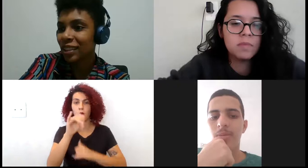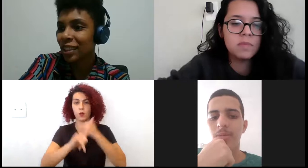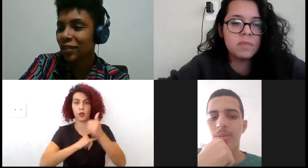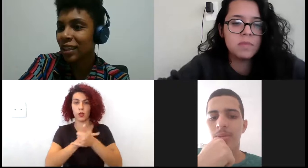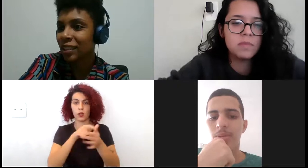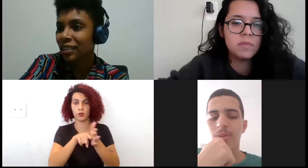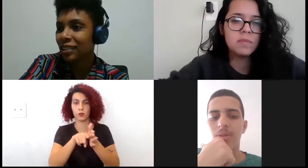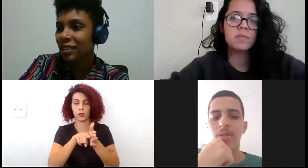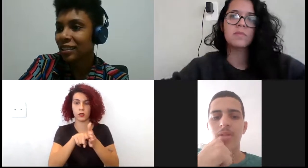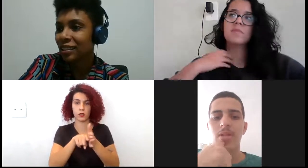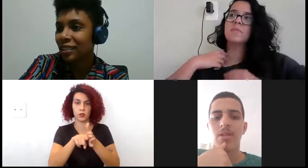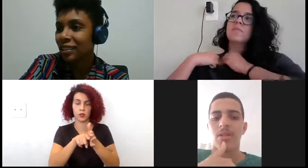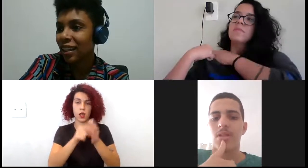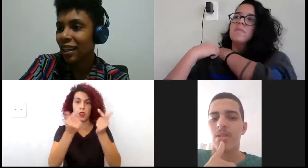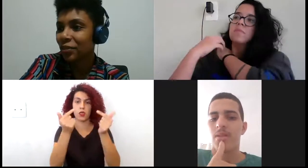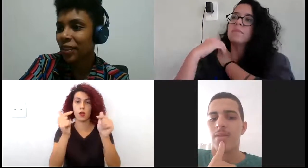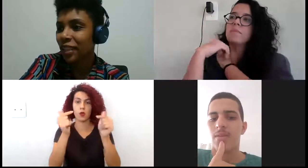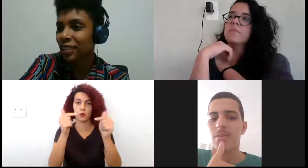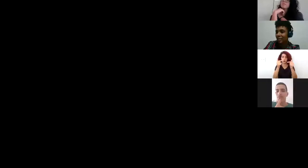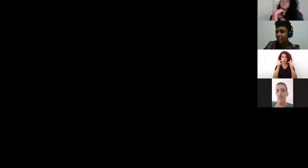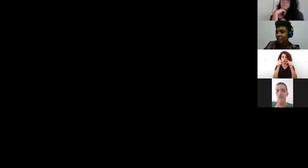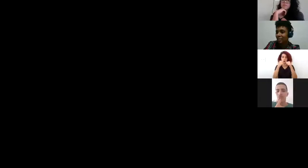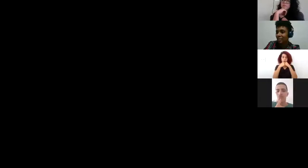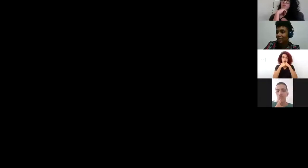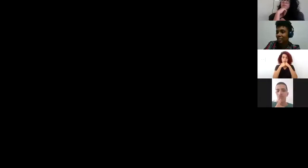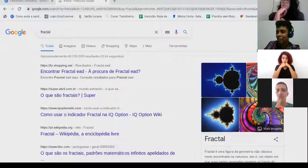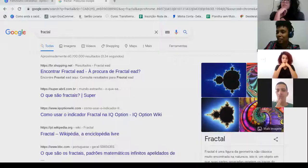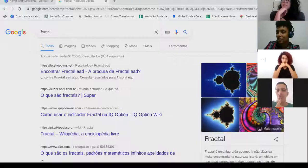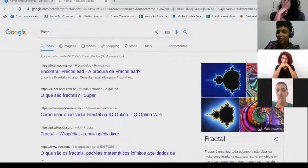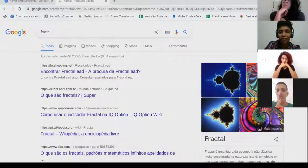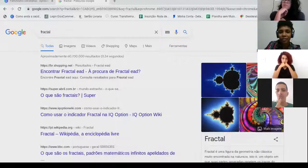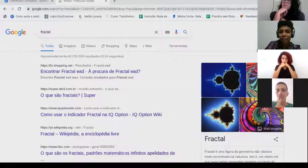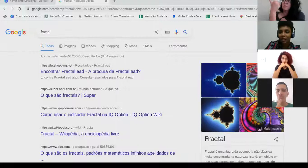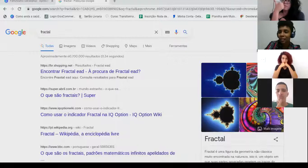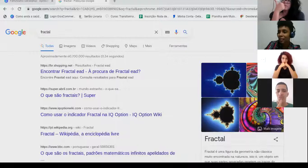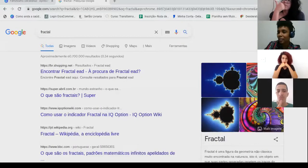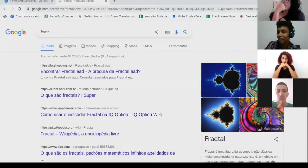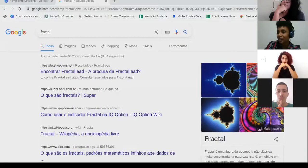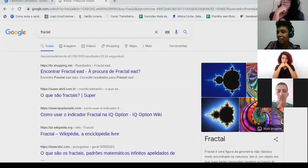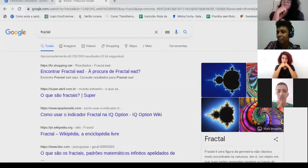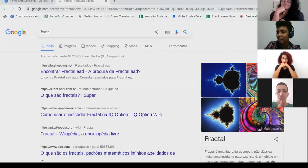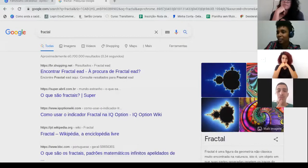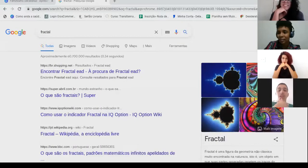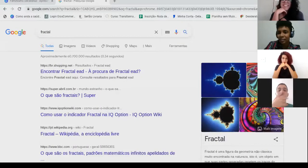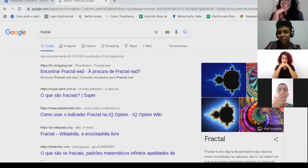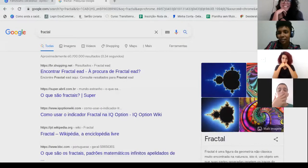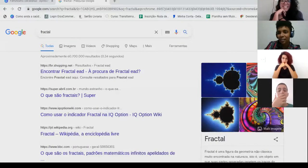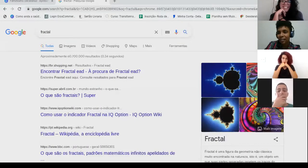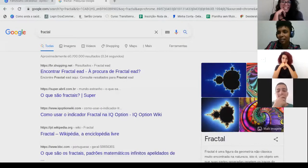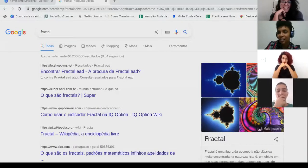você não tem é a referência e você vai ter seguir